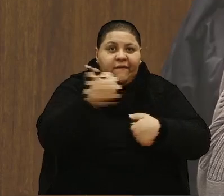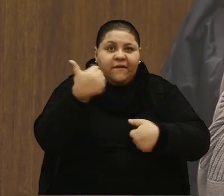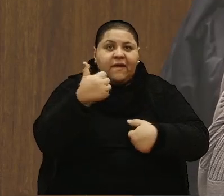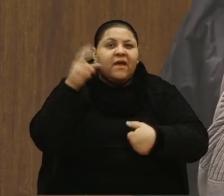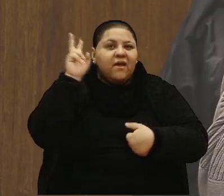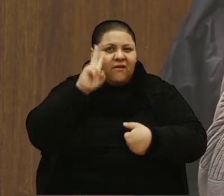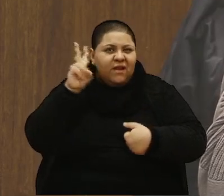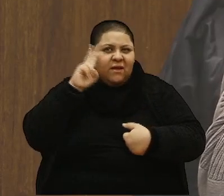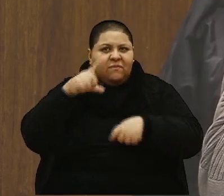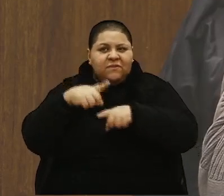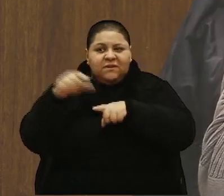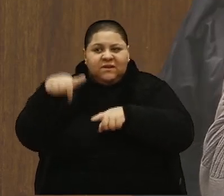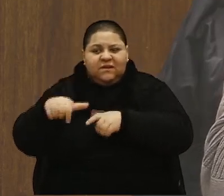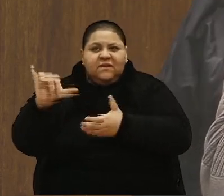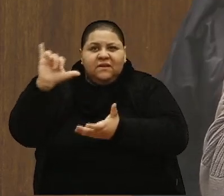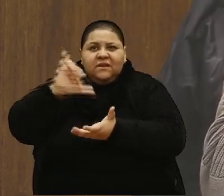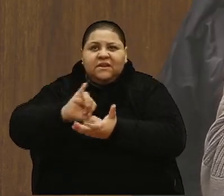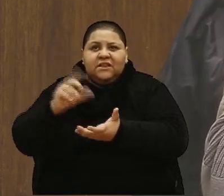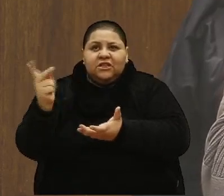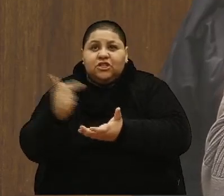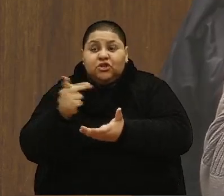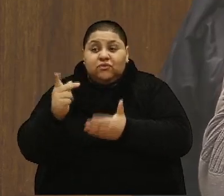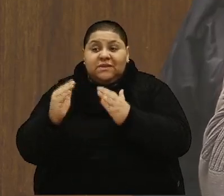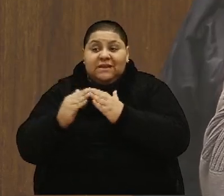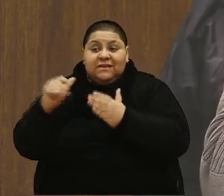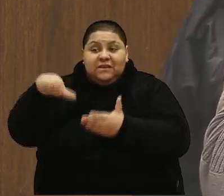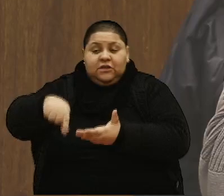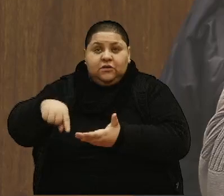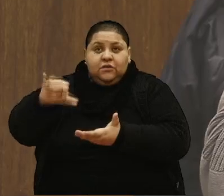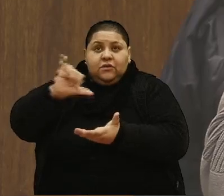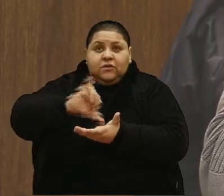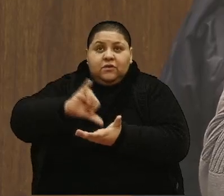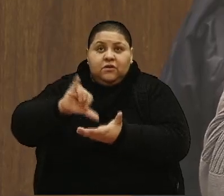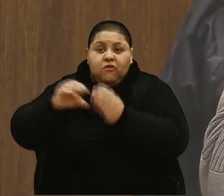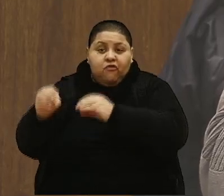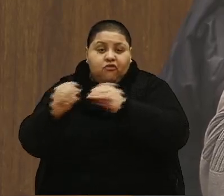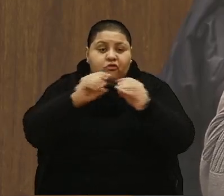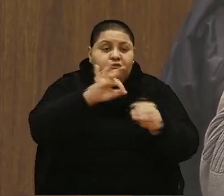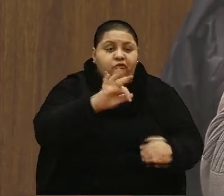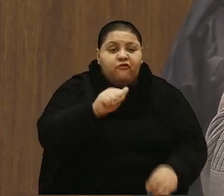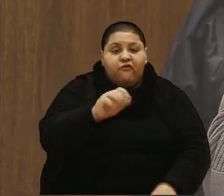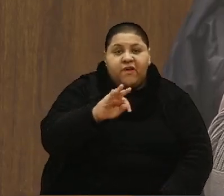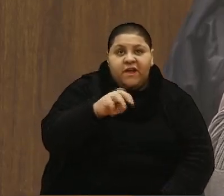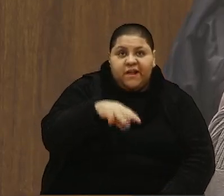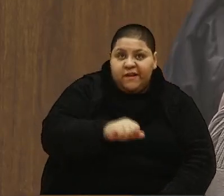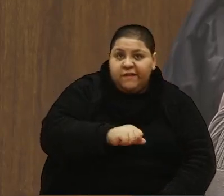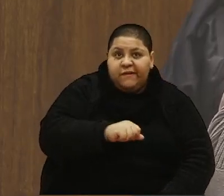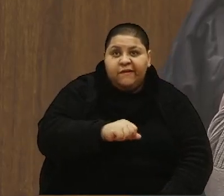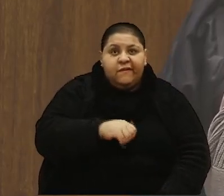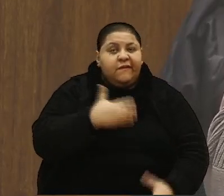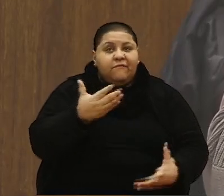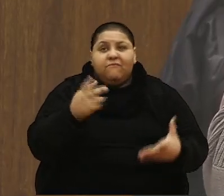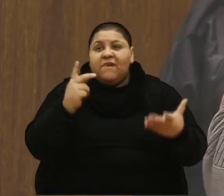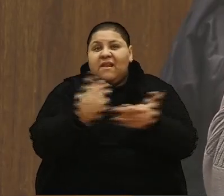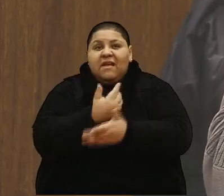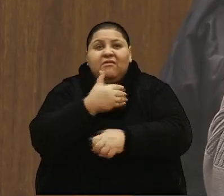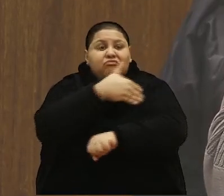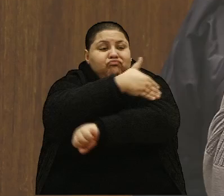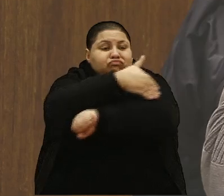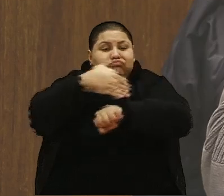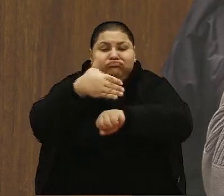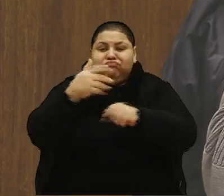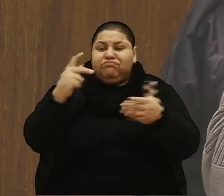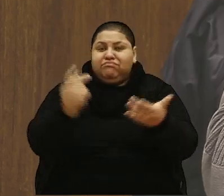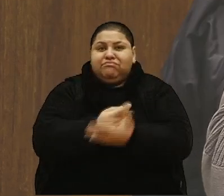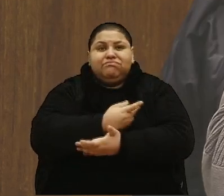né? Tinha duas casas aqui no centro, foram lá para o Fátima. Totalmente contramão. Totalmente